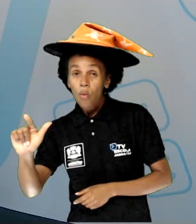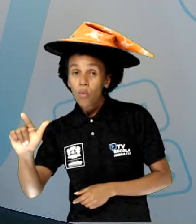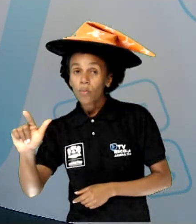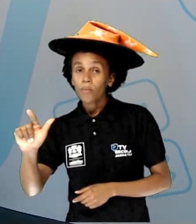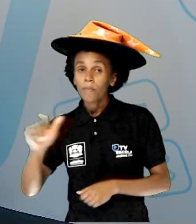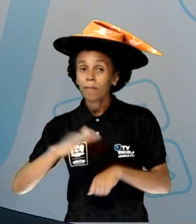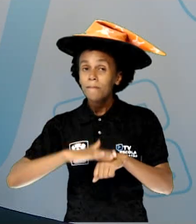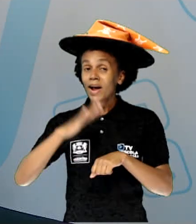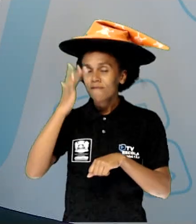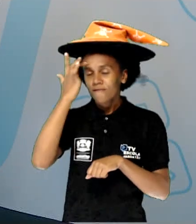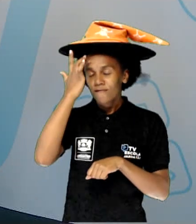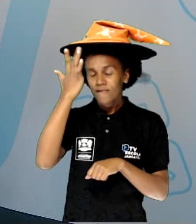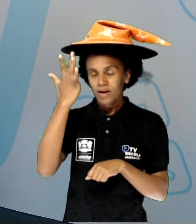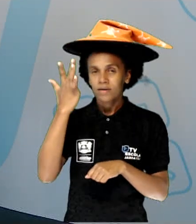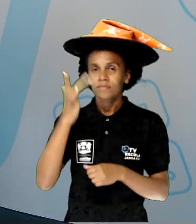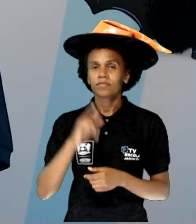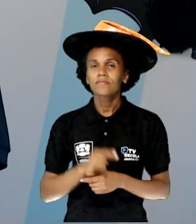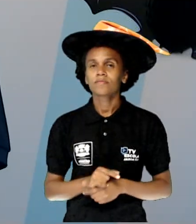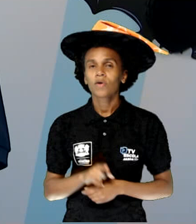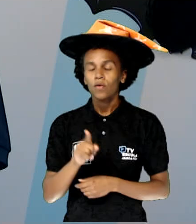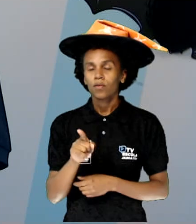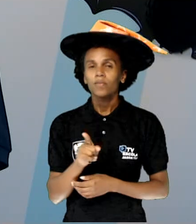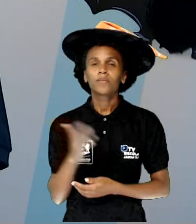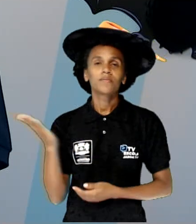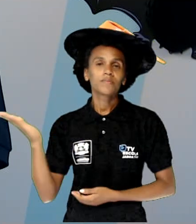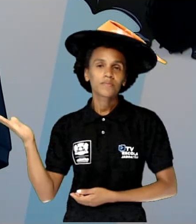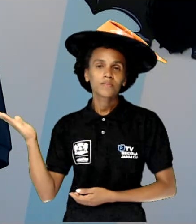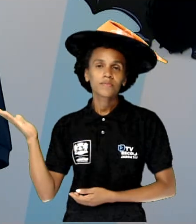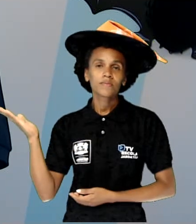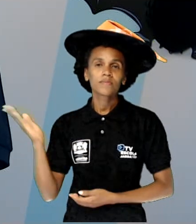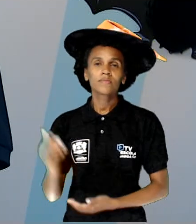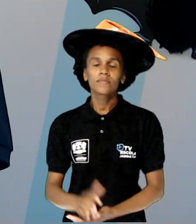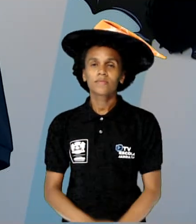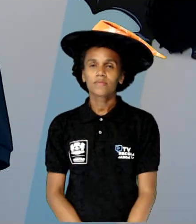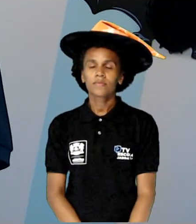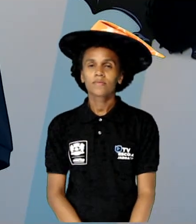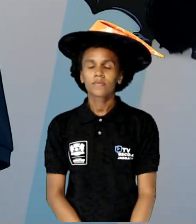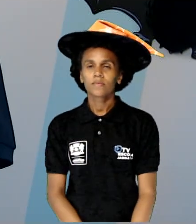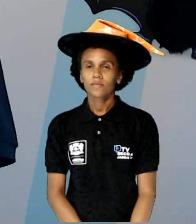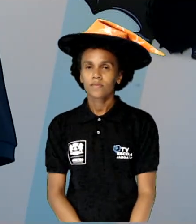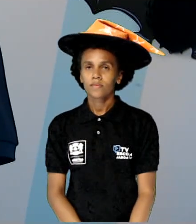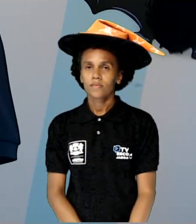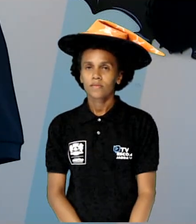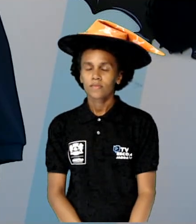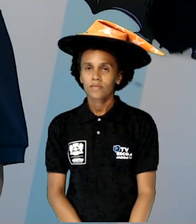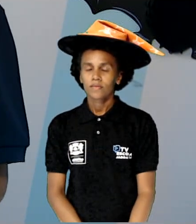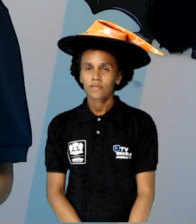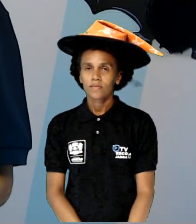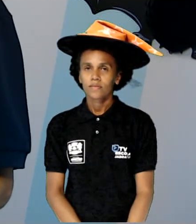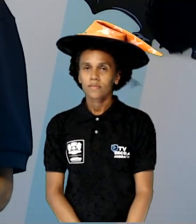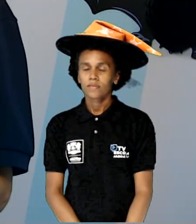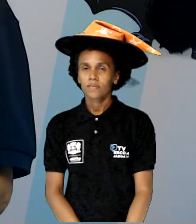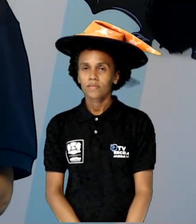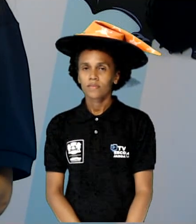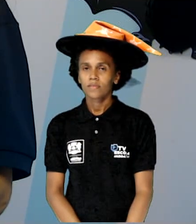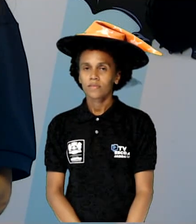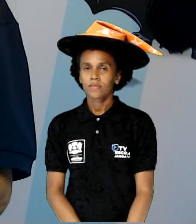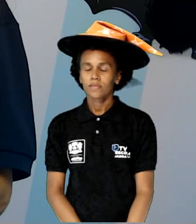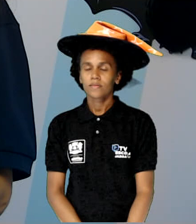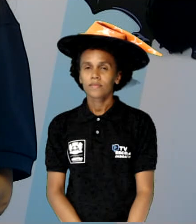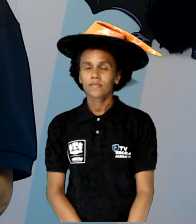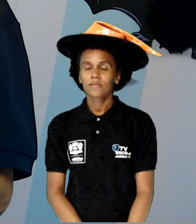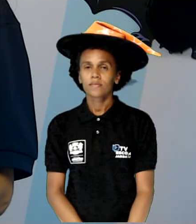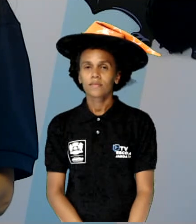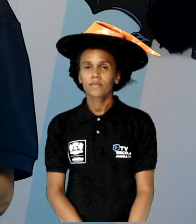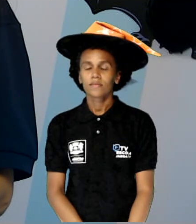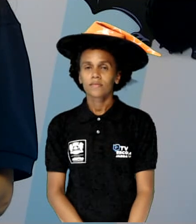fácil você vai desenhar dois triângulos sobe desce o primeiro triângulo e o